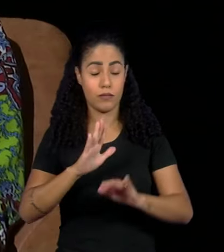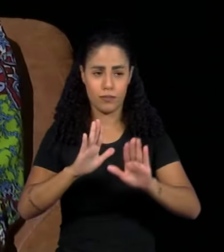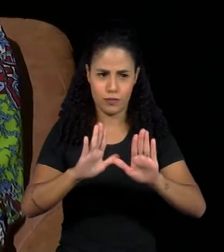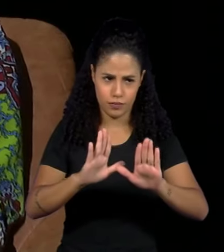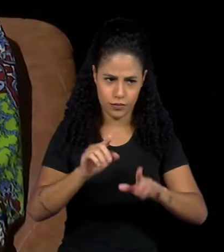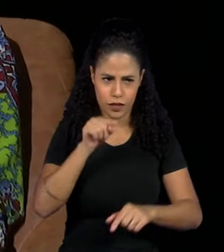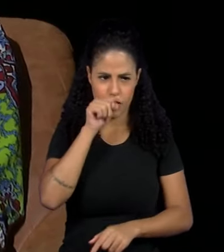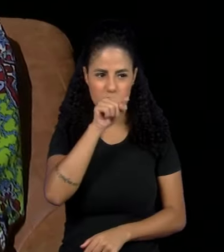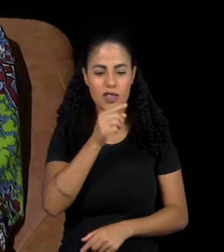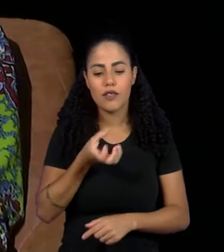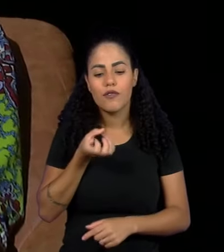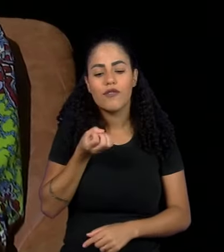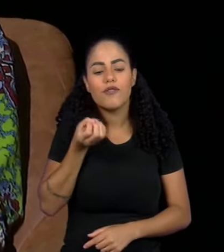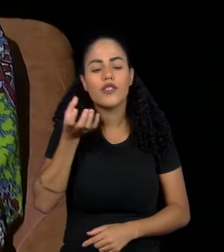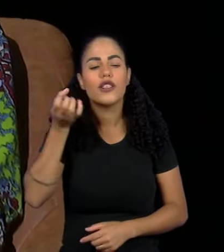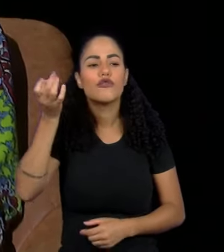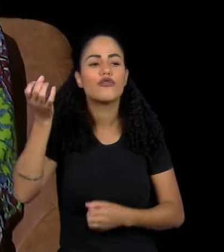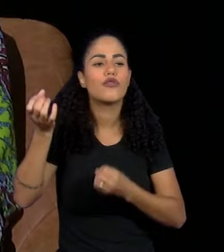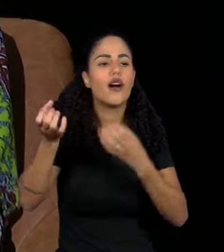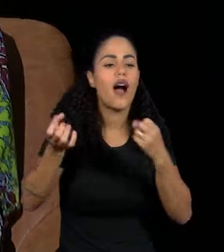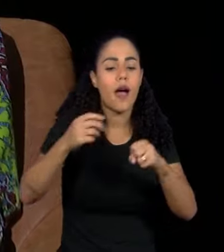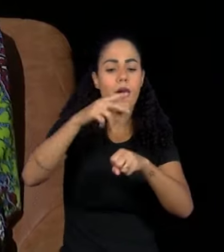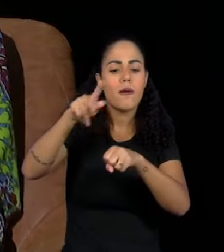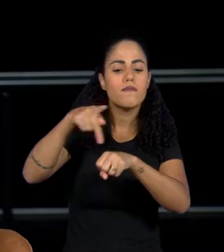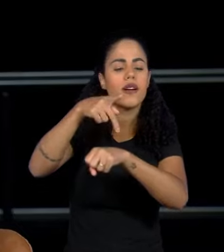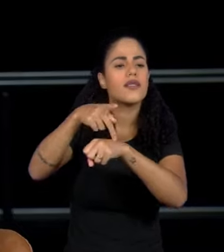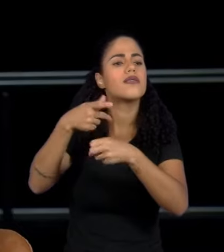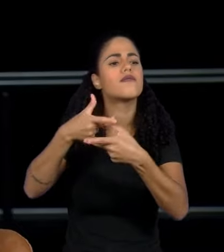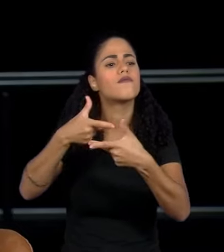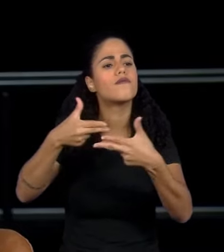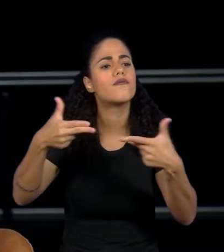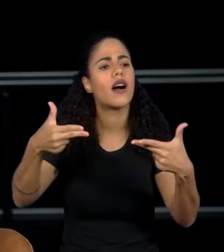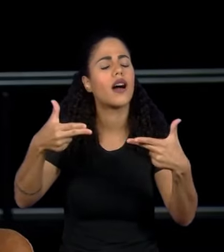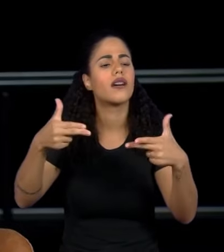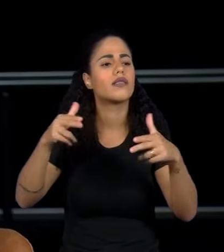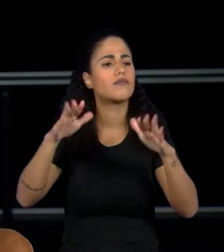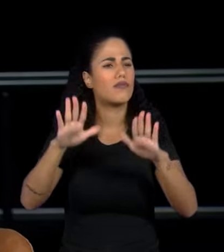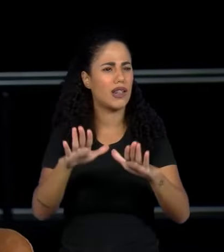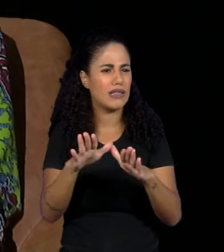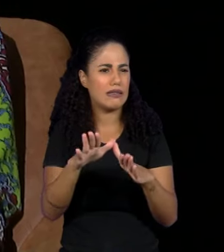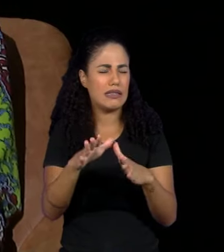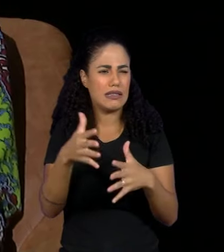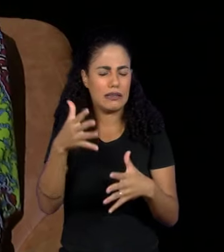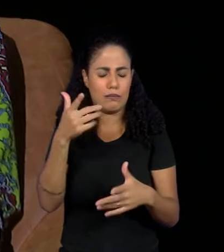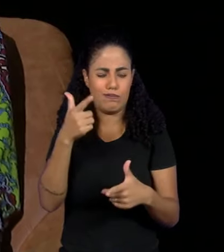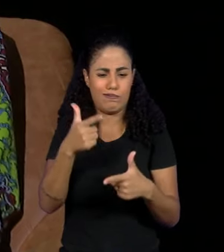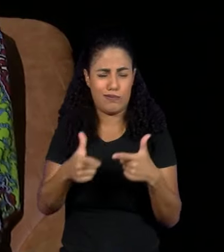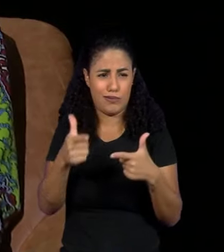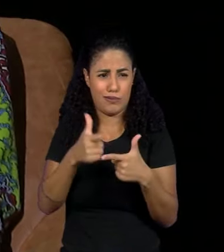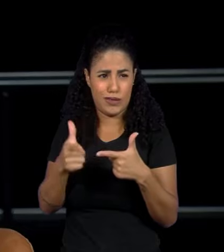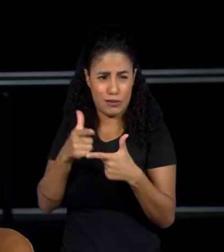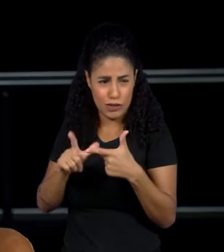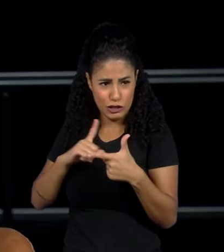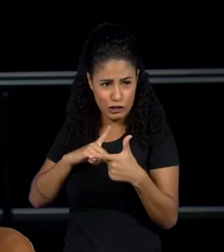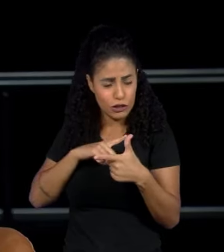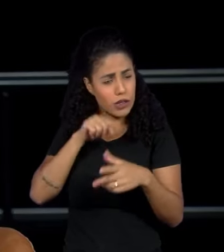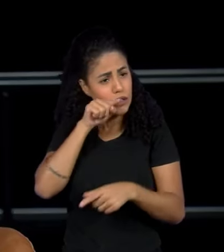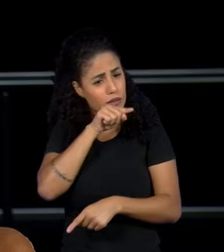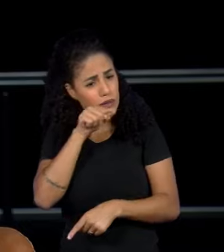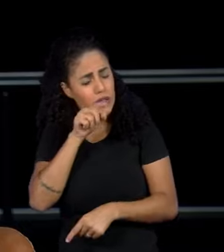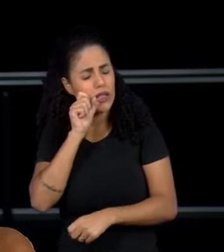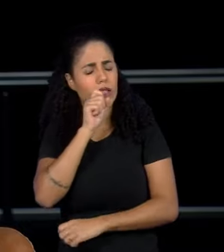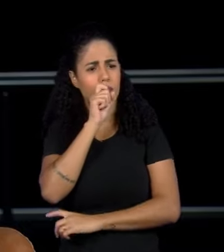você viajou por dezenas de países, você estava falando disso, muitas vezes em condições bem precárias até, né? E você disse que